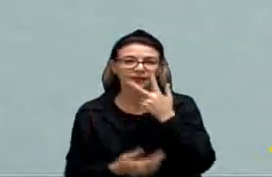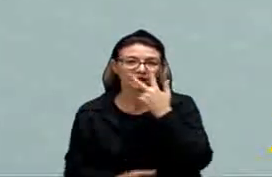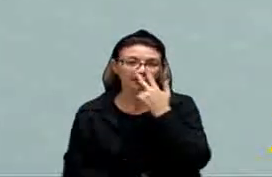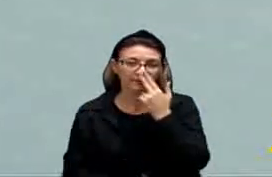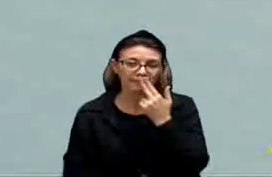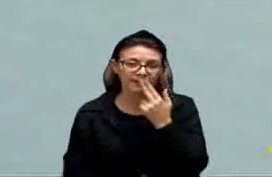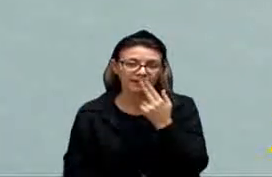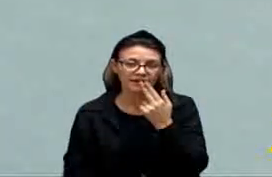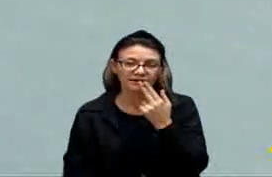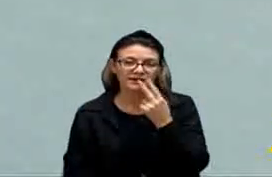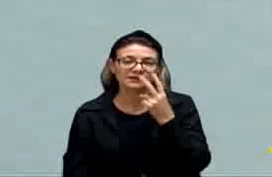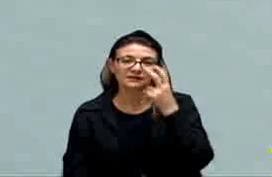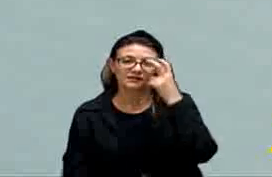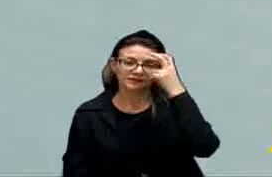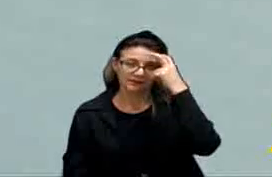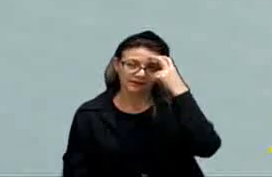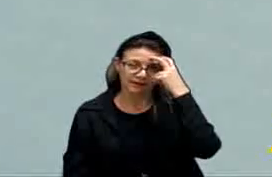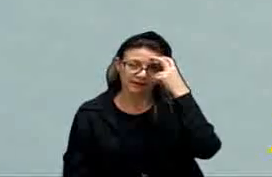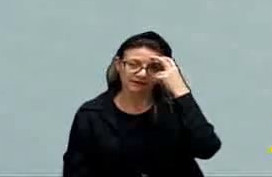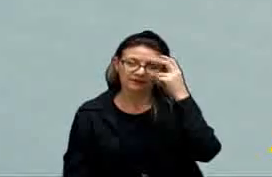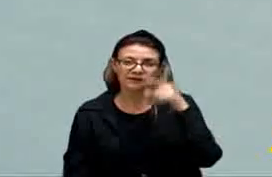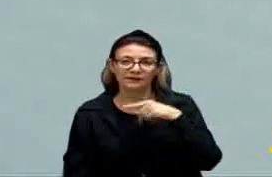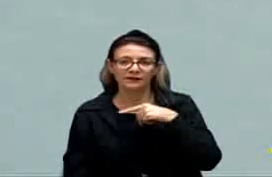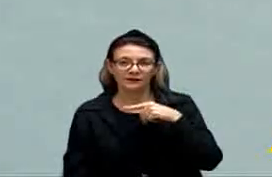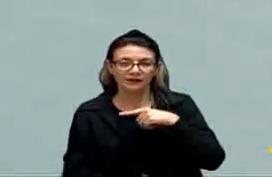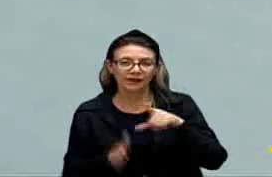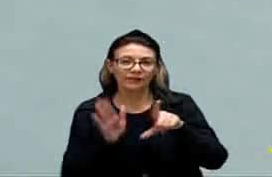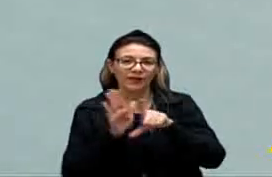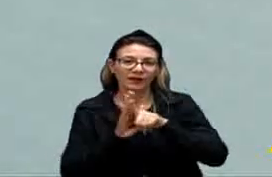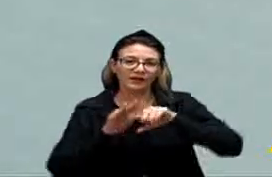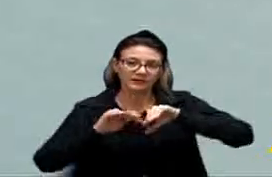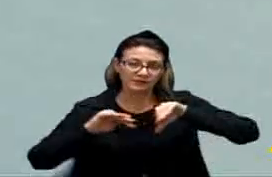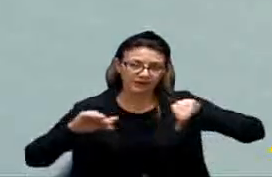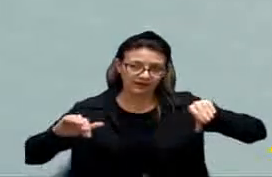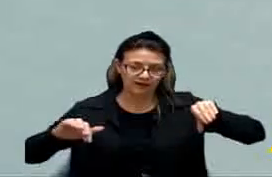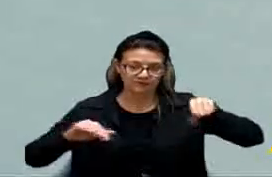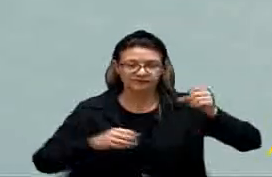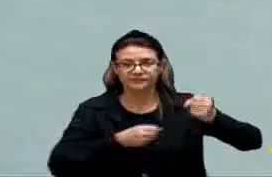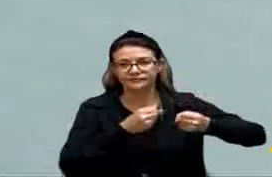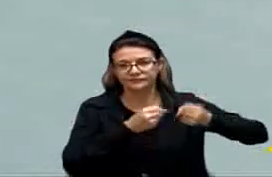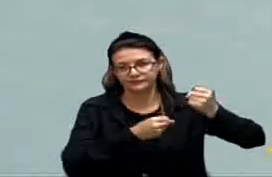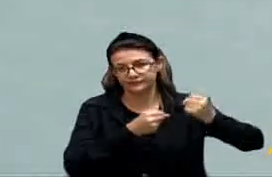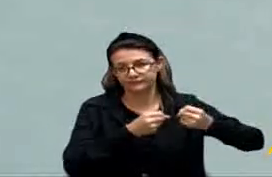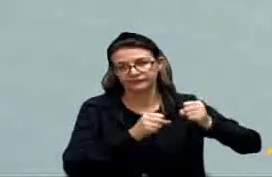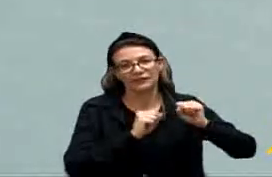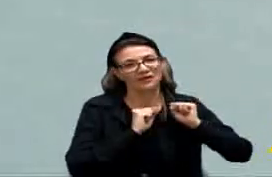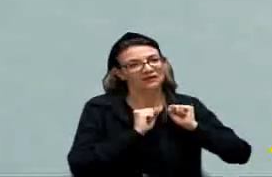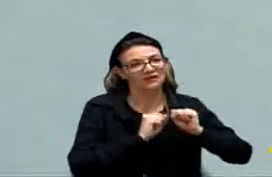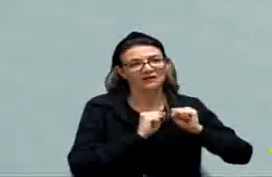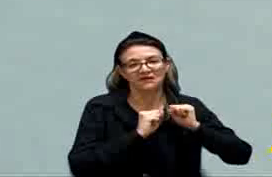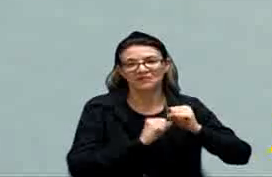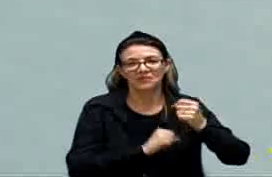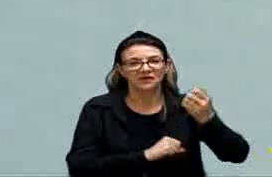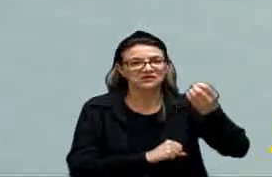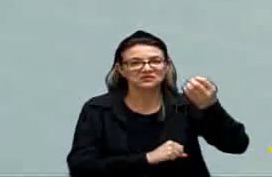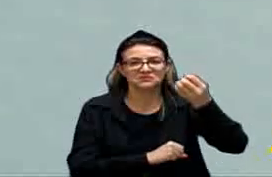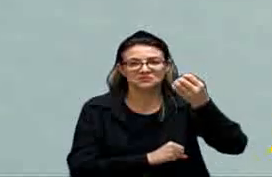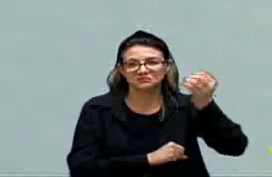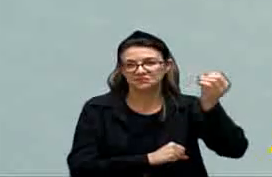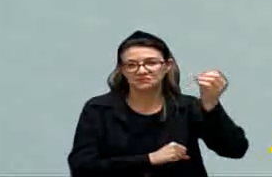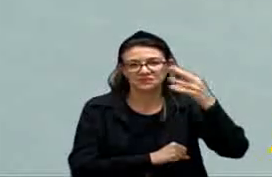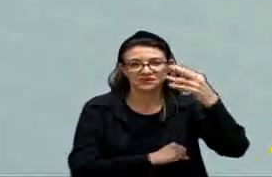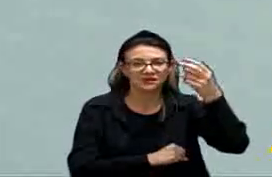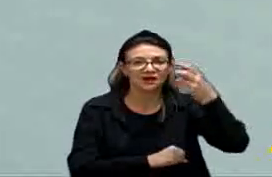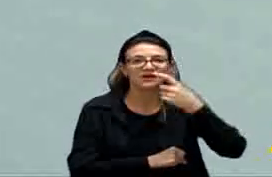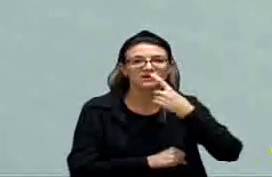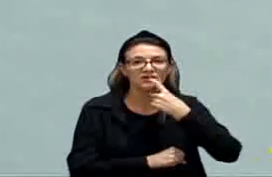uma cultura que tem uma legislação separada para os motociclistas que eles podem atravessar sinal vermelho eles podem ultrapassar onde